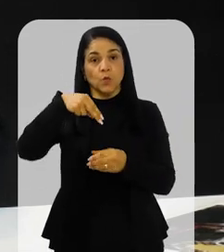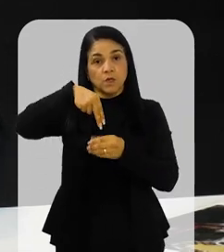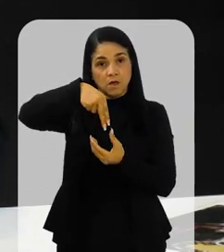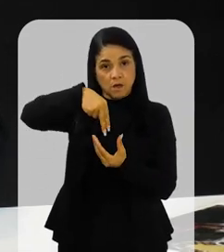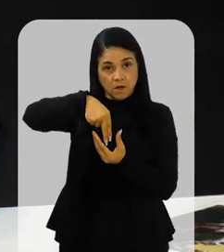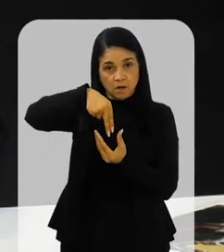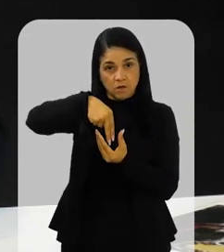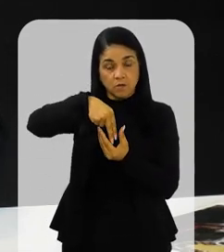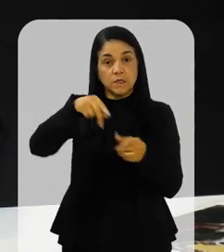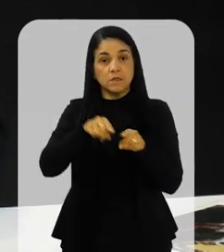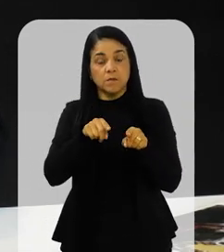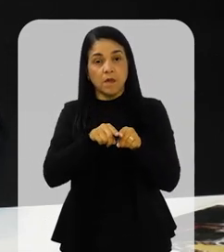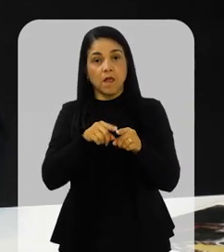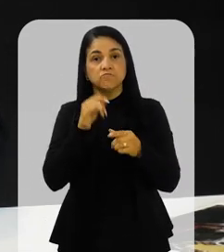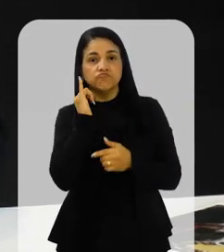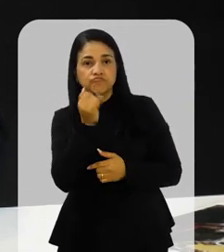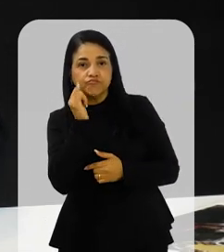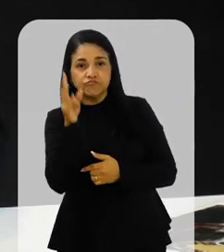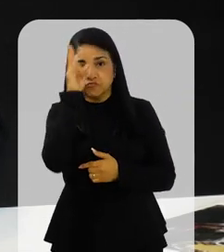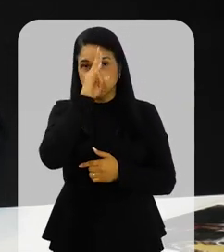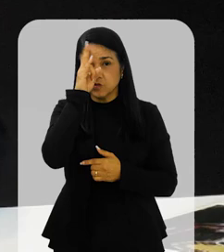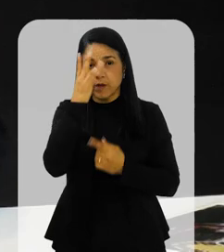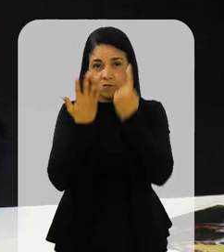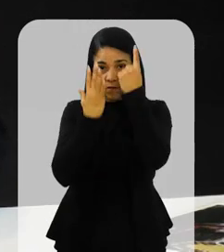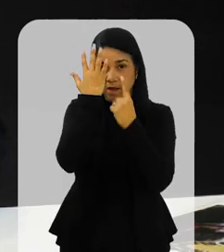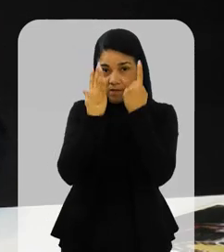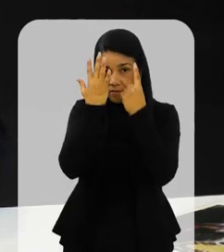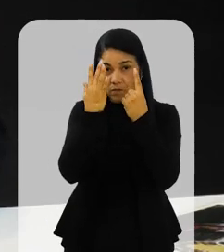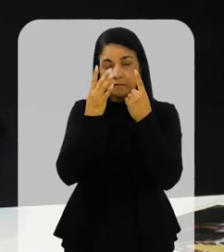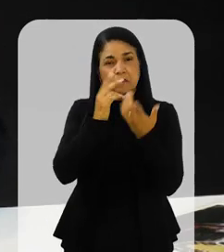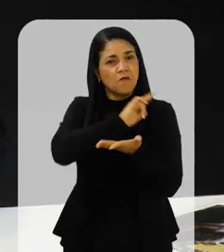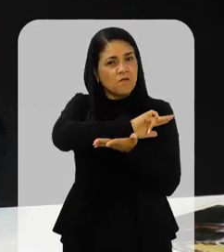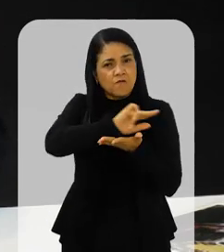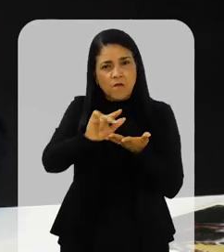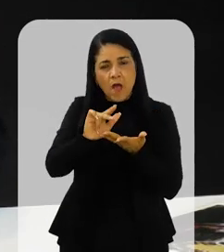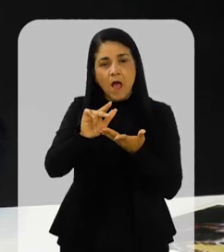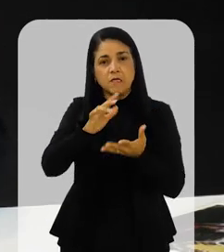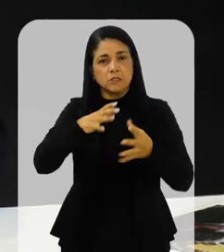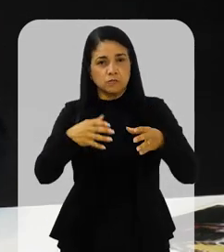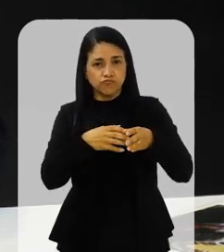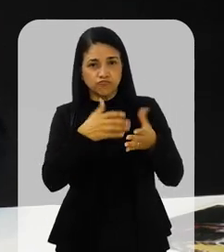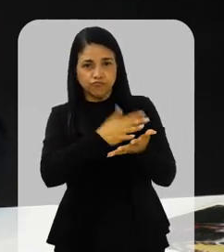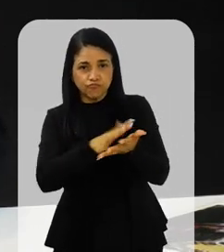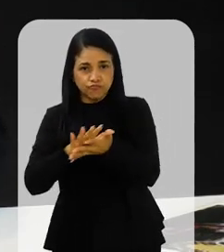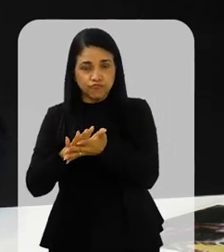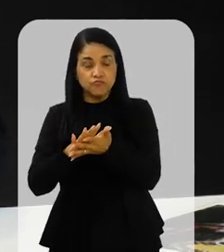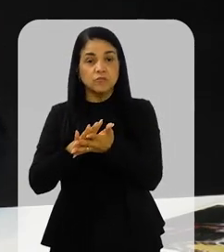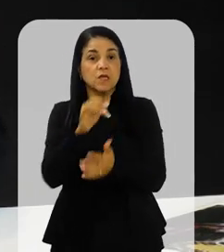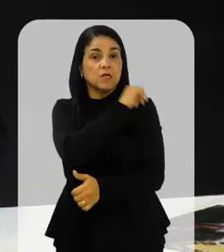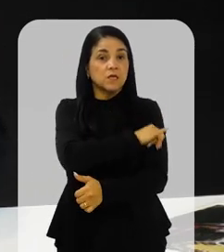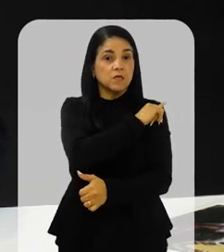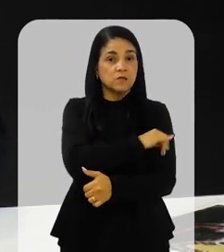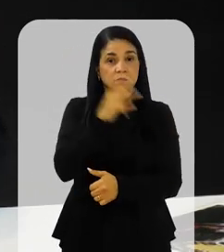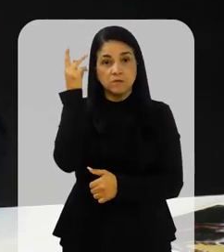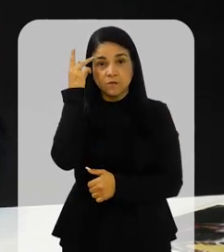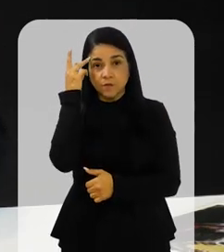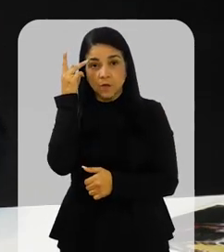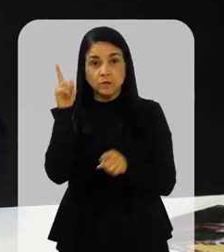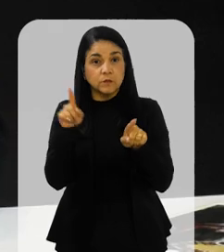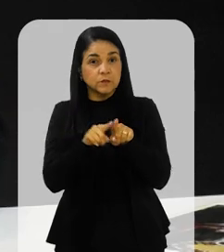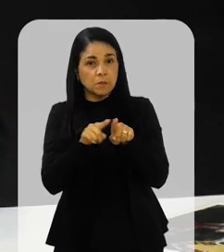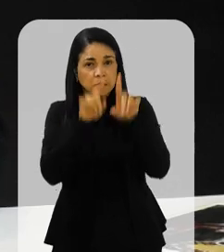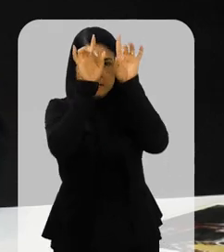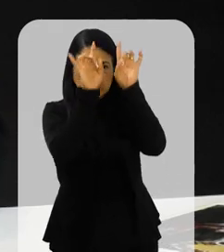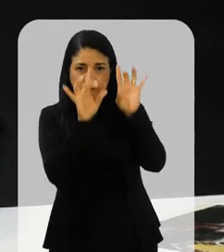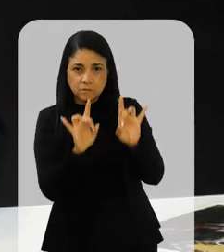do Carnaval. Tem passagens por várias escolas entre o eixo Rio e São Paulo. E é também